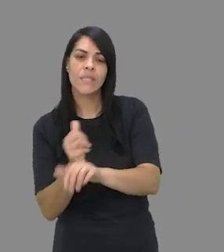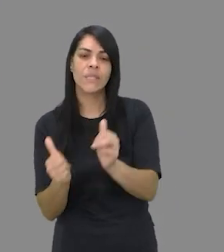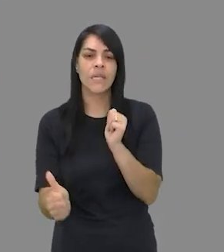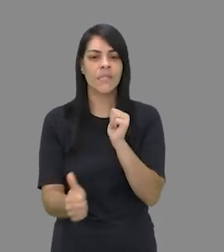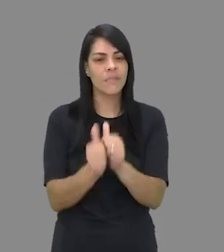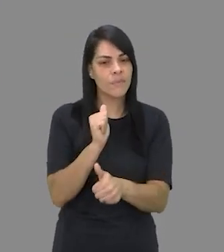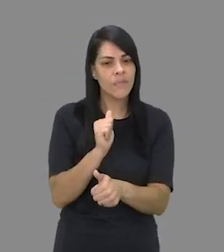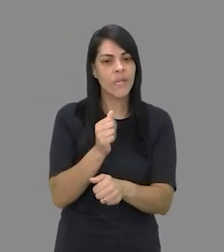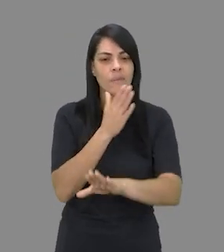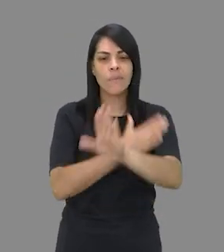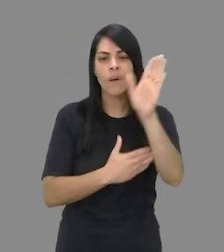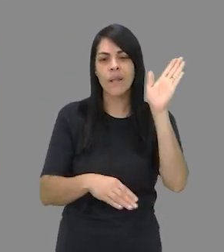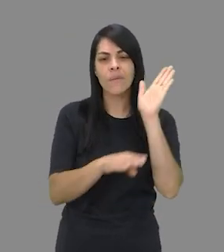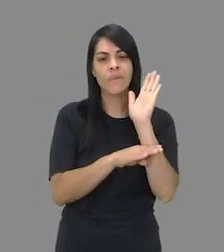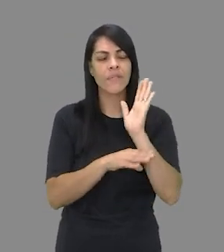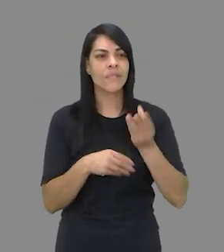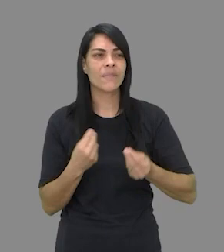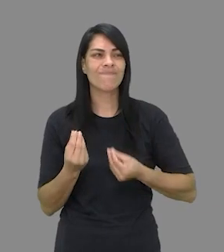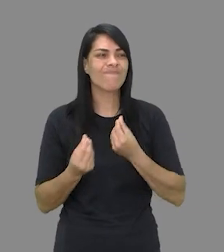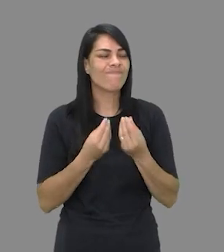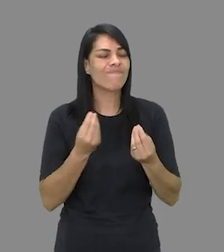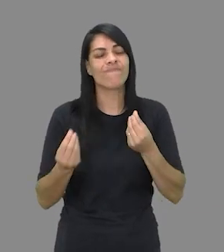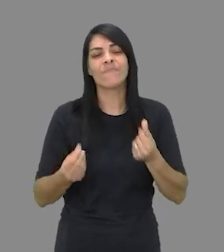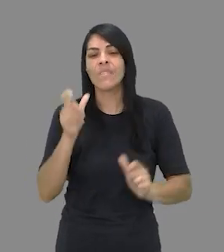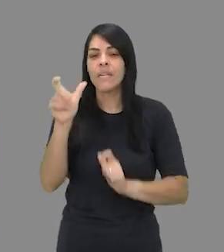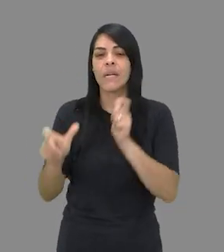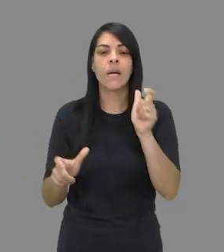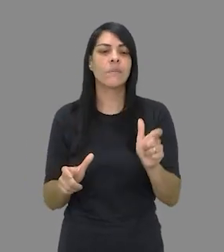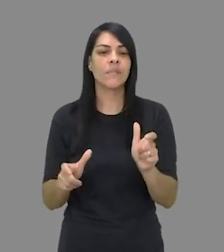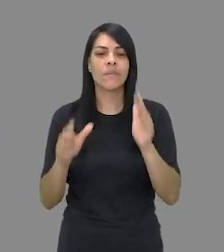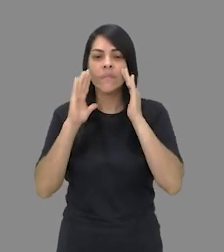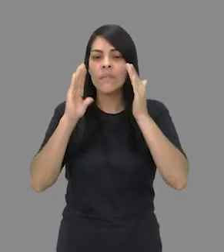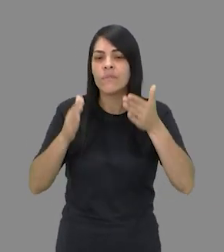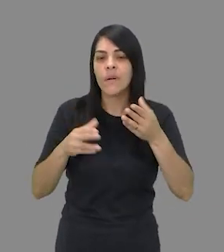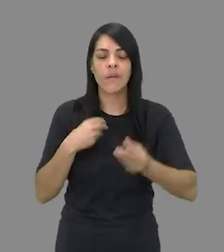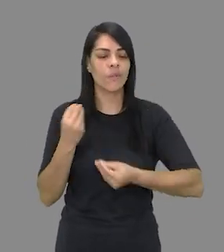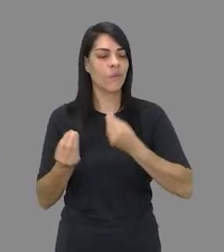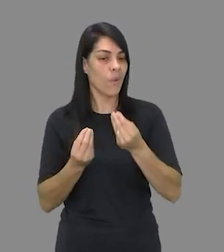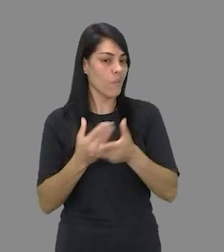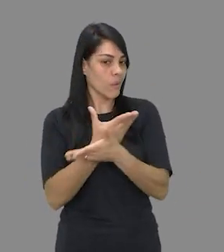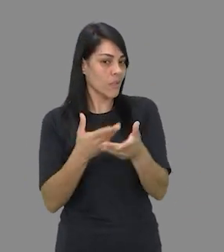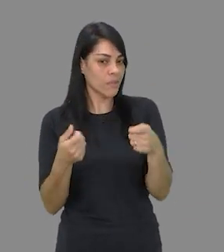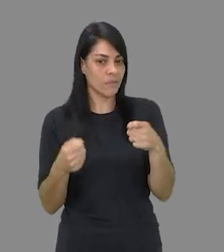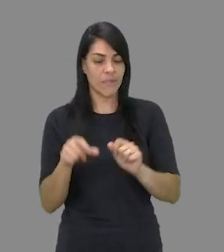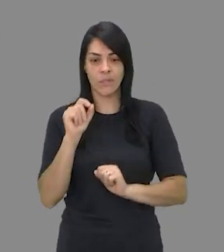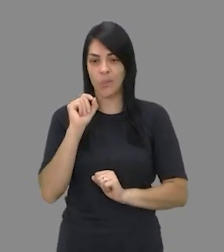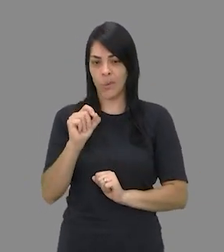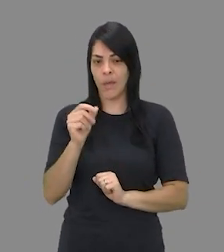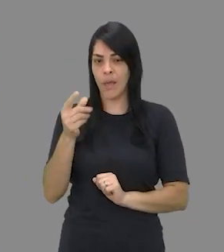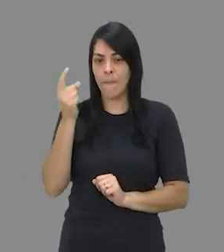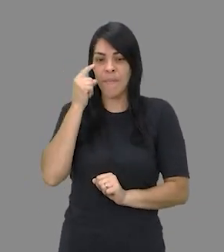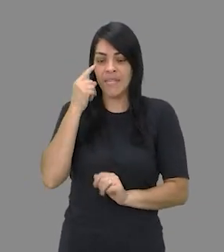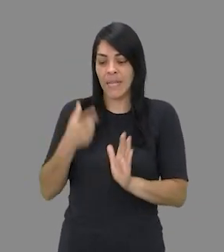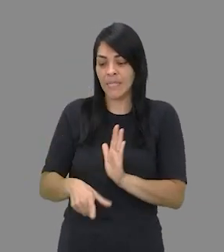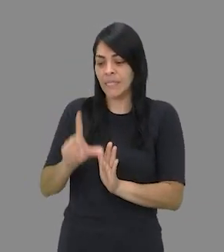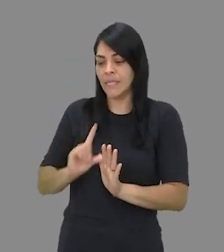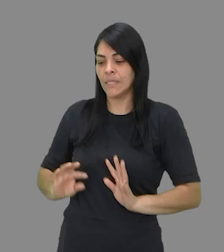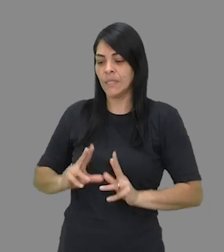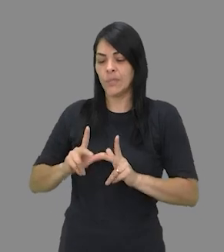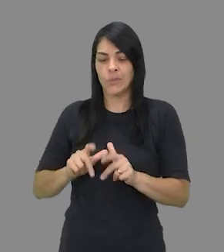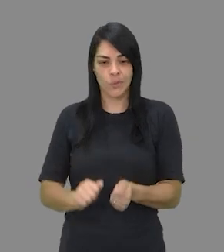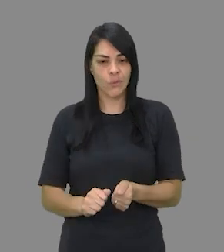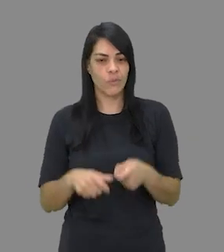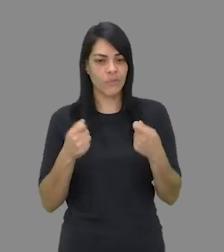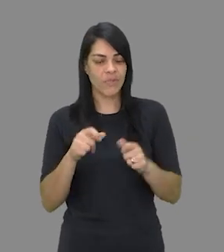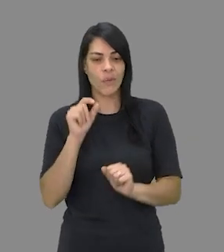né, paralímpica essa pessoa ela vai ser direcionada, nós temos que pensar que, antes de tudo,